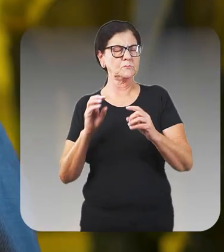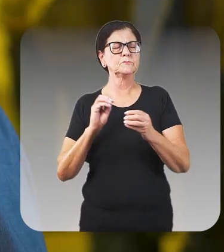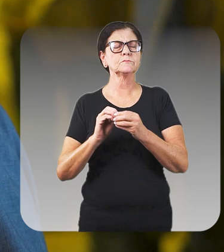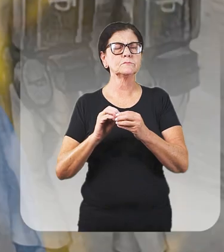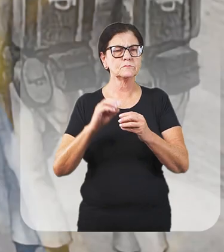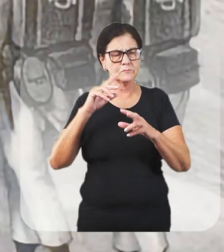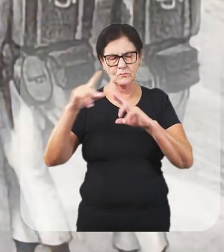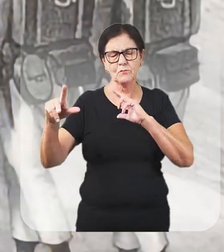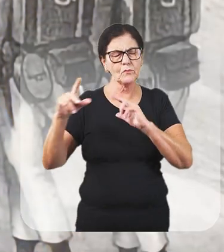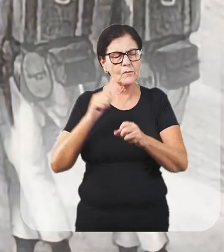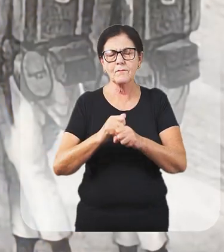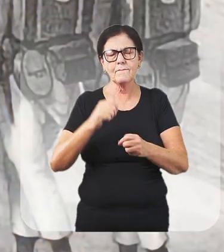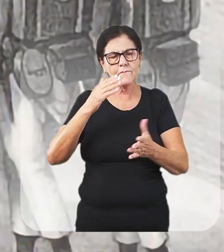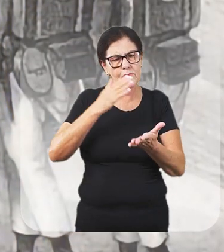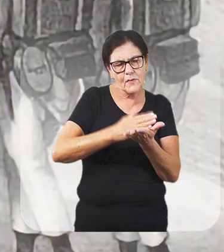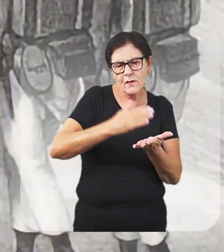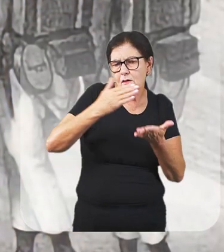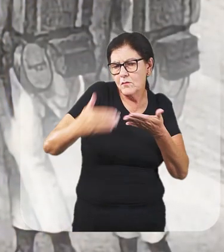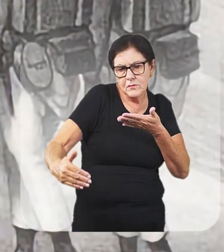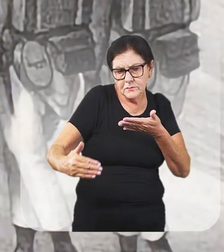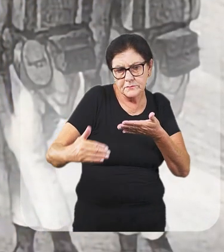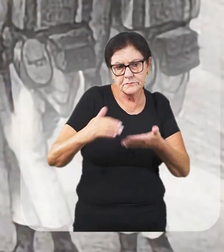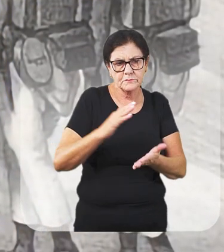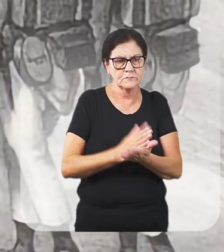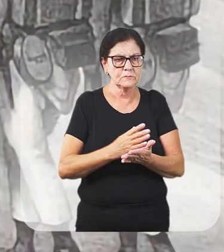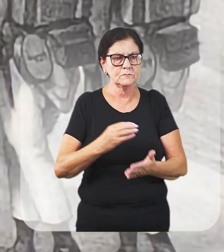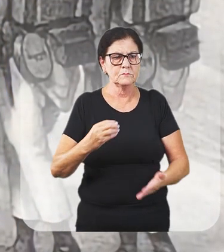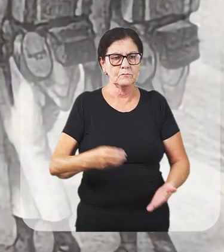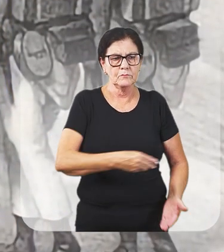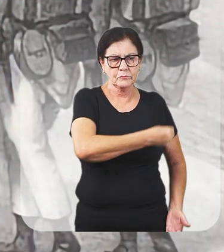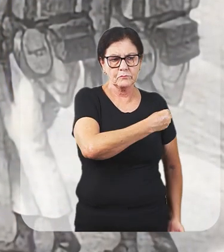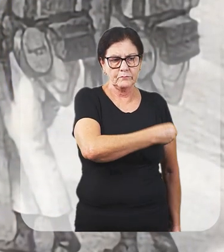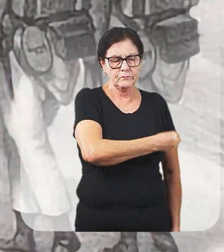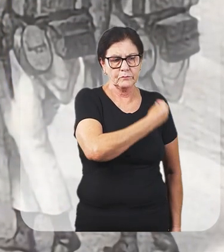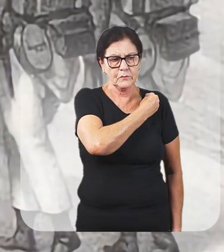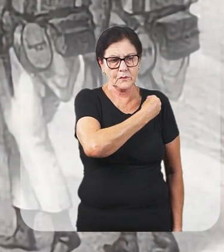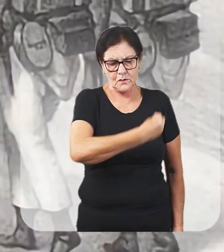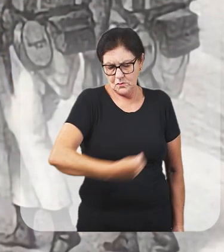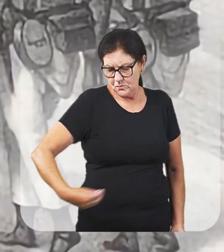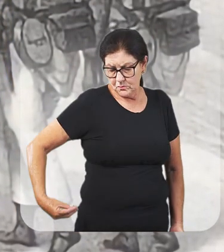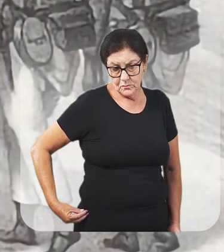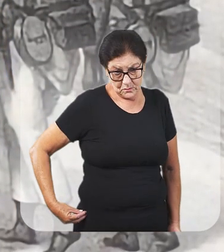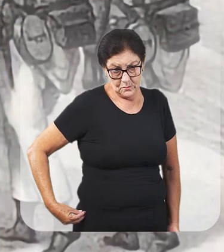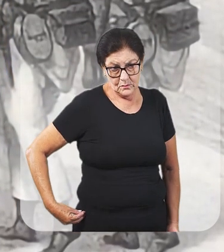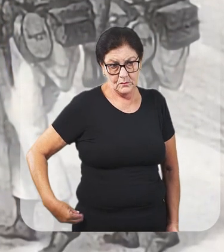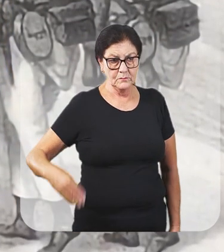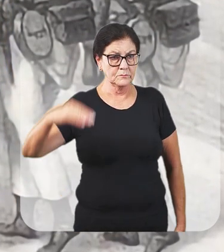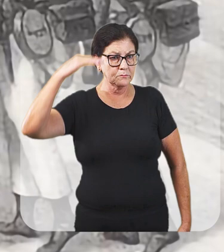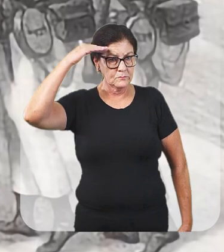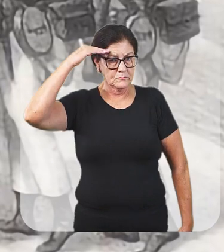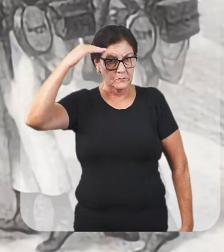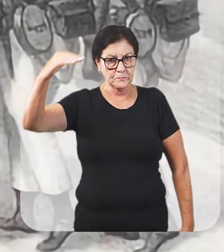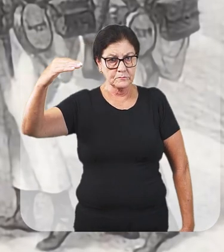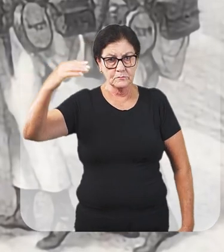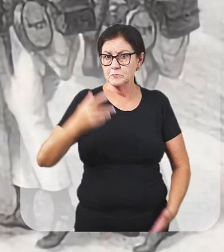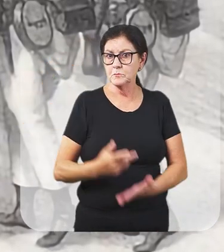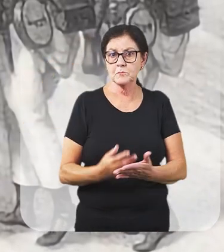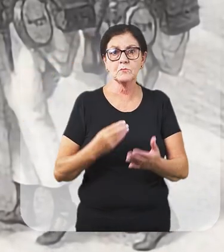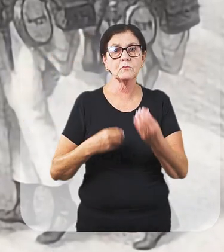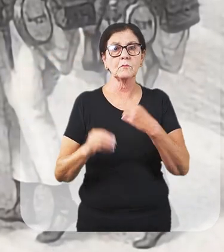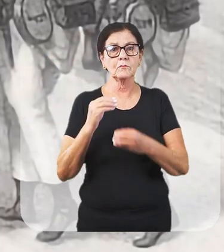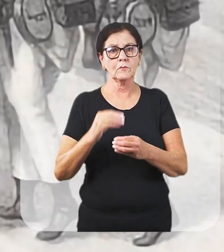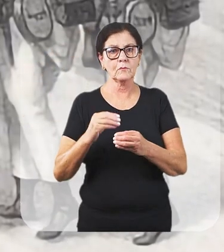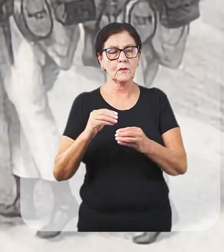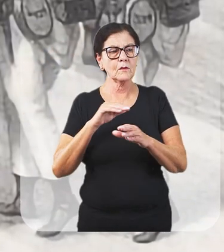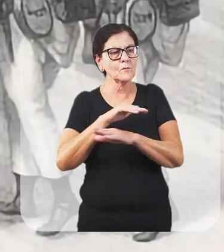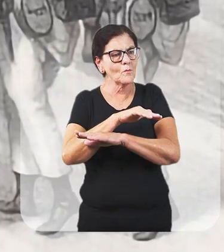parte desse processo, porque o próprio Estado colonial português e depois o Estado independente brasileiro usam